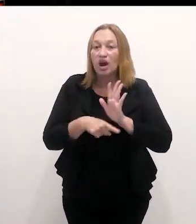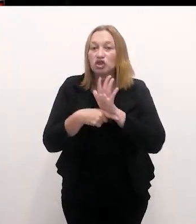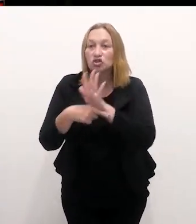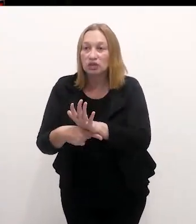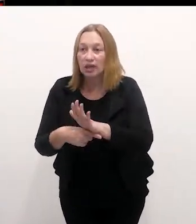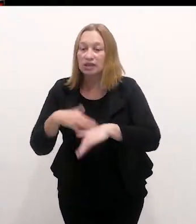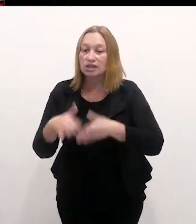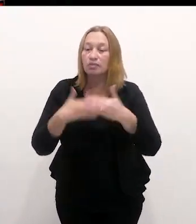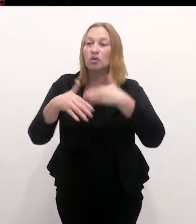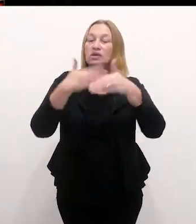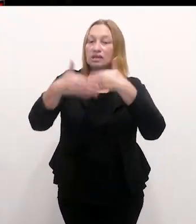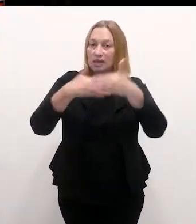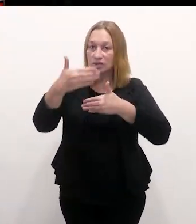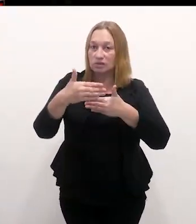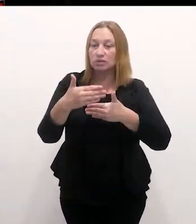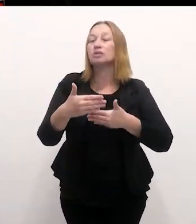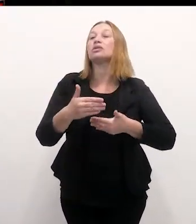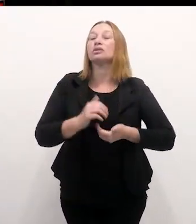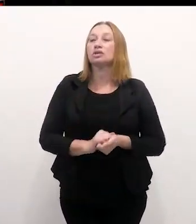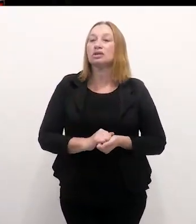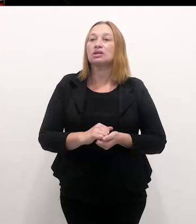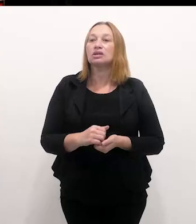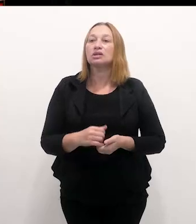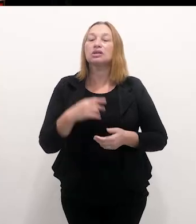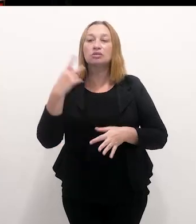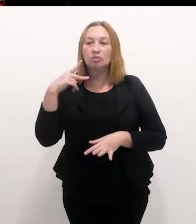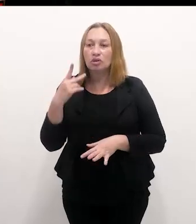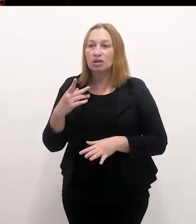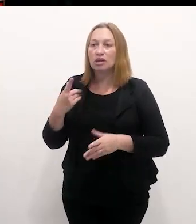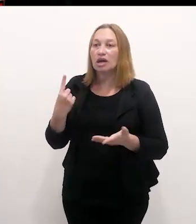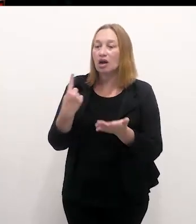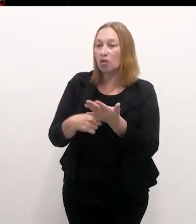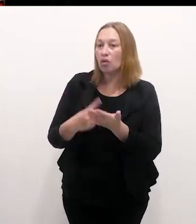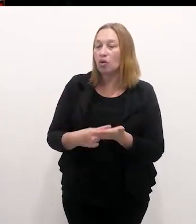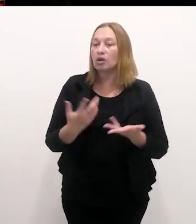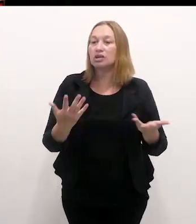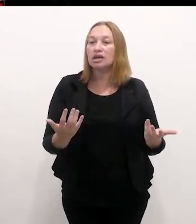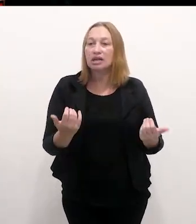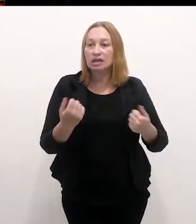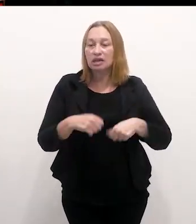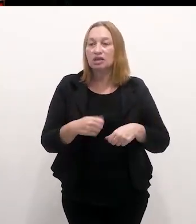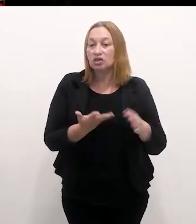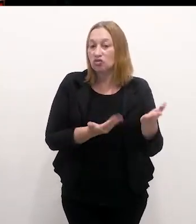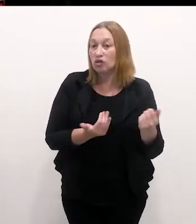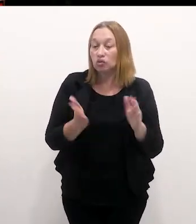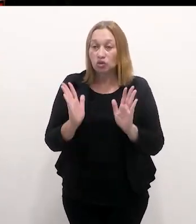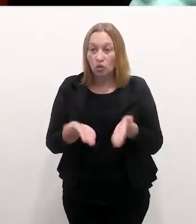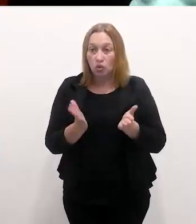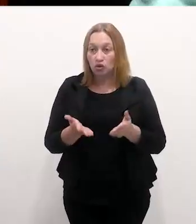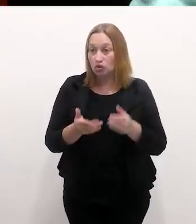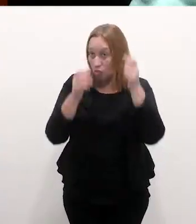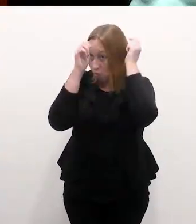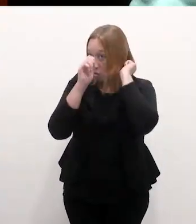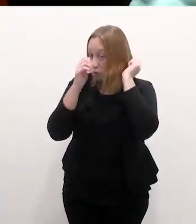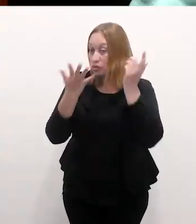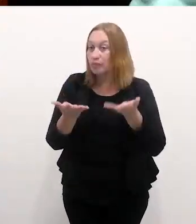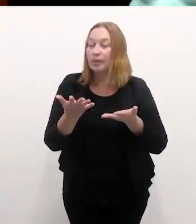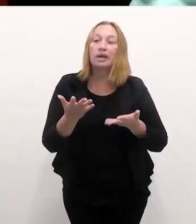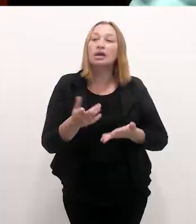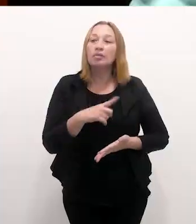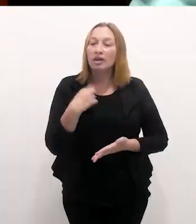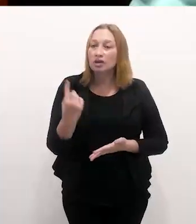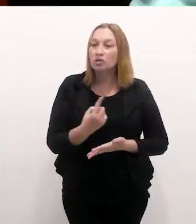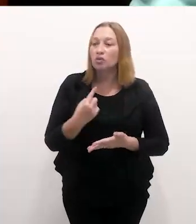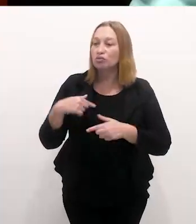Brasil, como ela pode contribuir nesse processo para o desenvolvimento dessas políticas e desses acordos. Uma demanda da juventude hoje, cônsul,